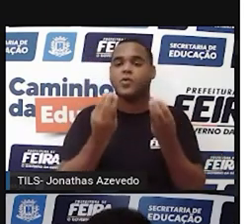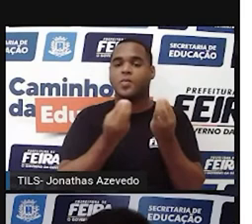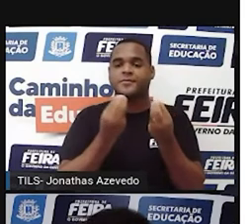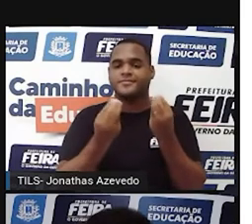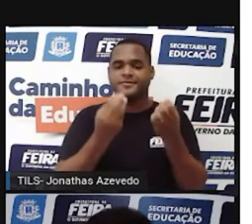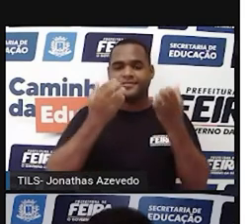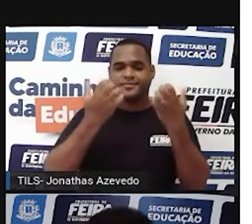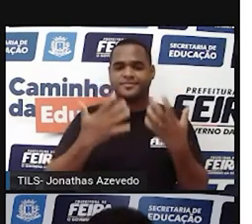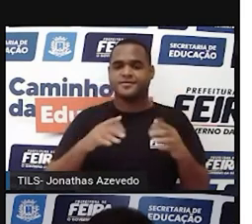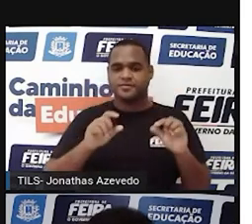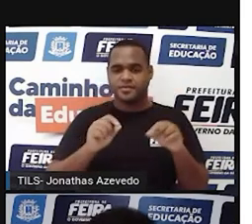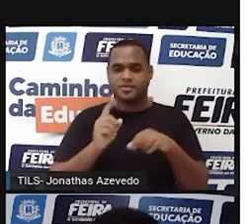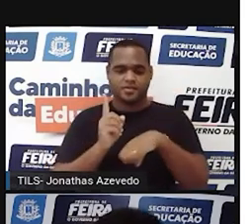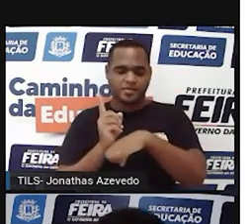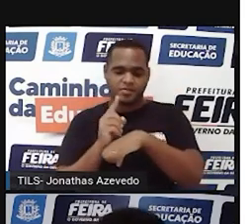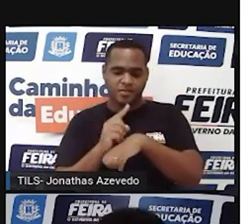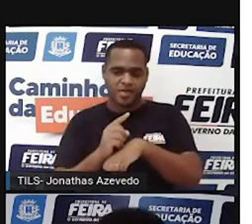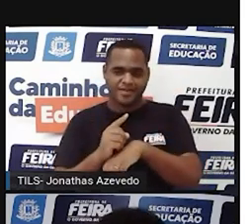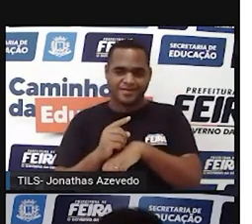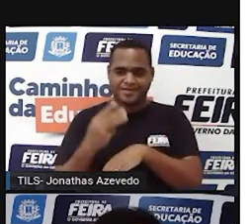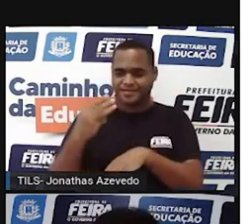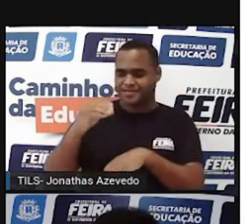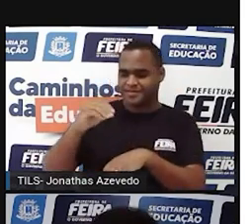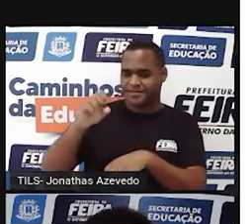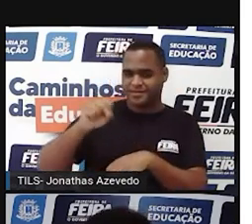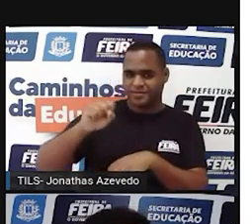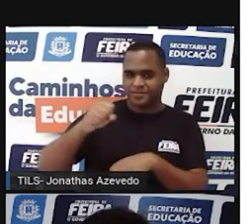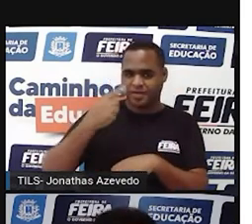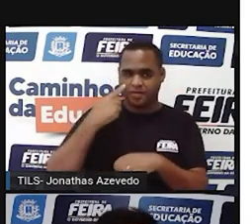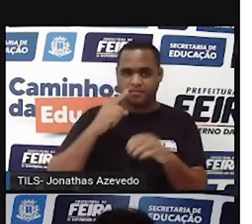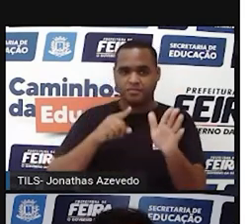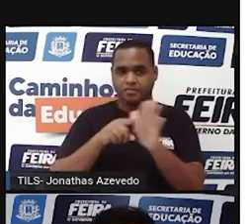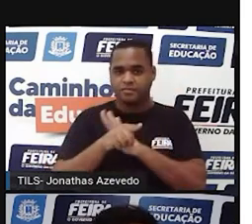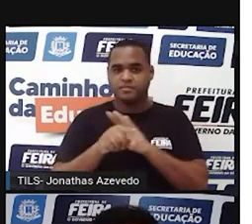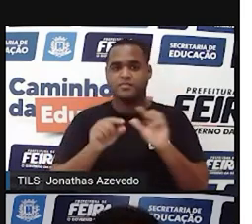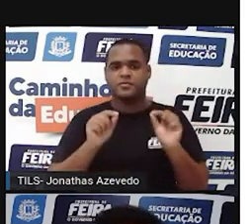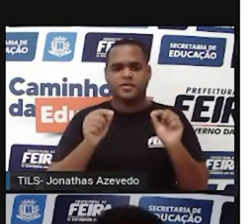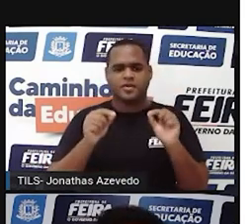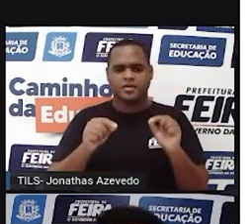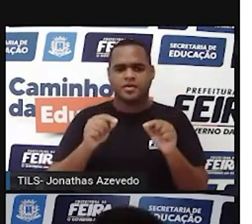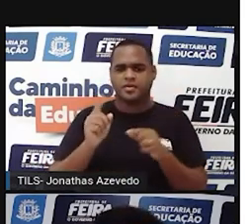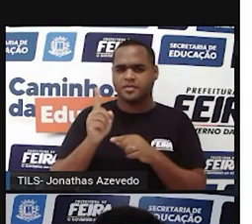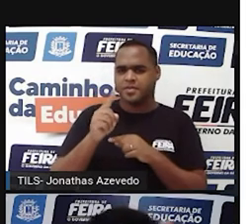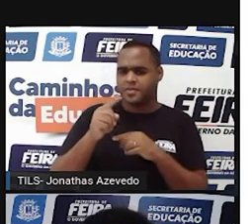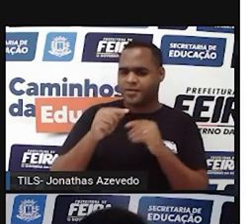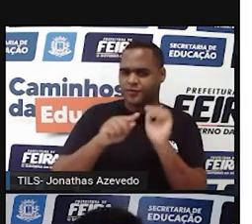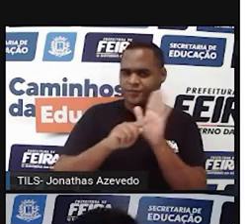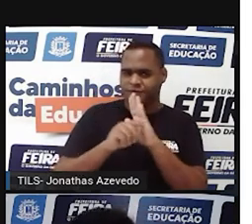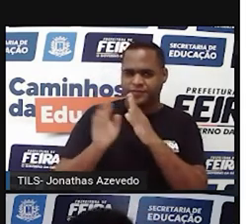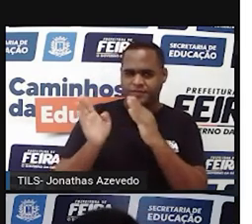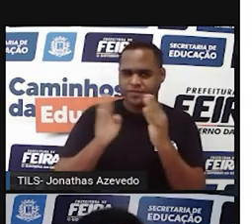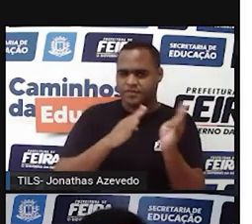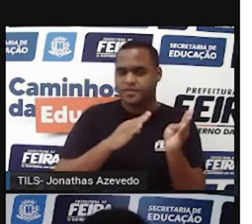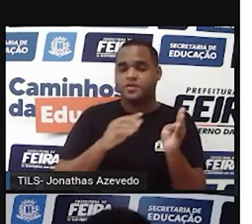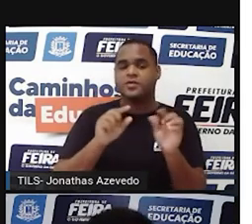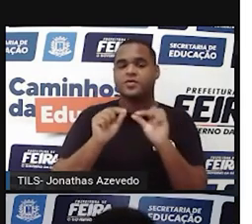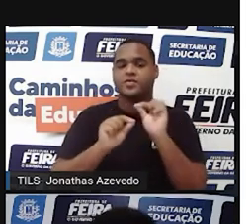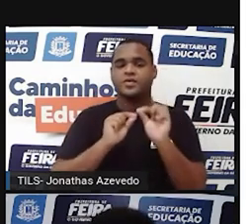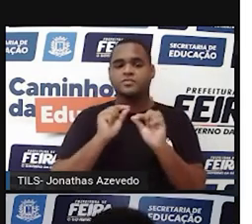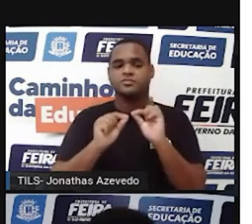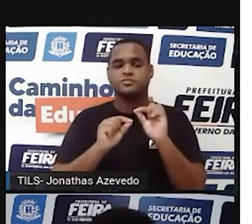funcionar? Tempo na tela, pergunta. A medida que apareceu no vídeo